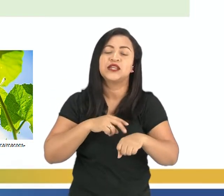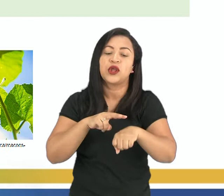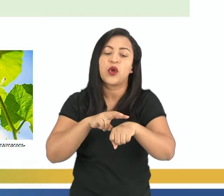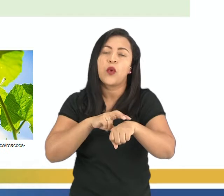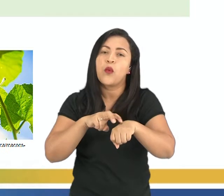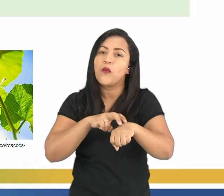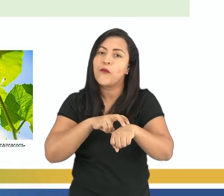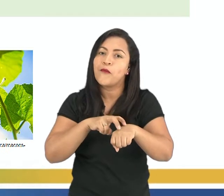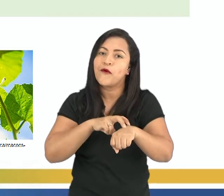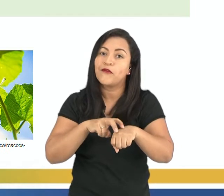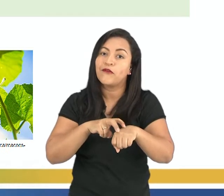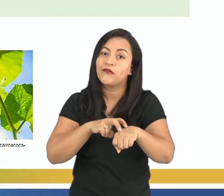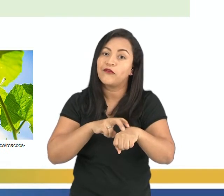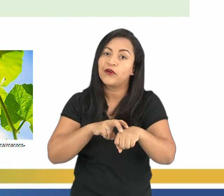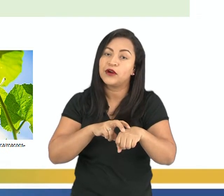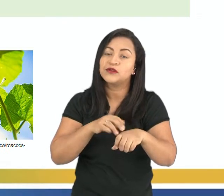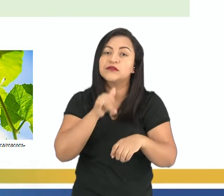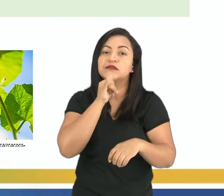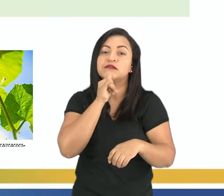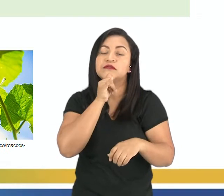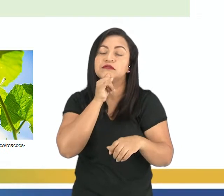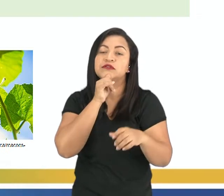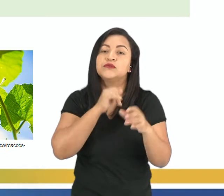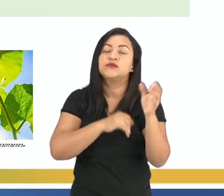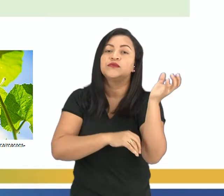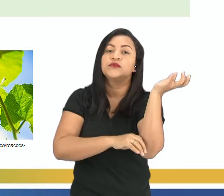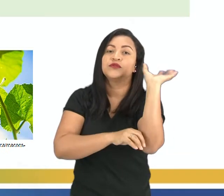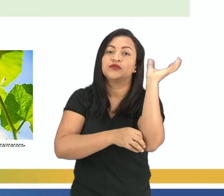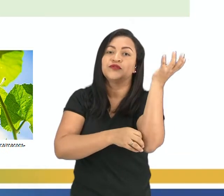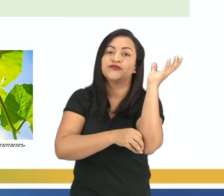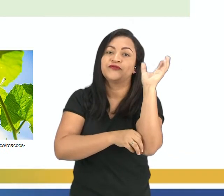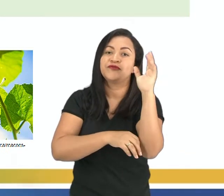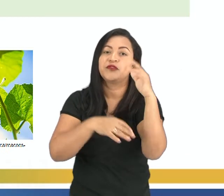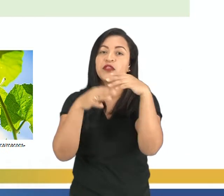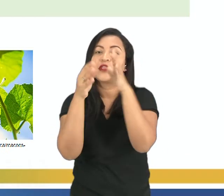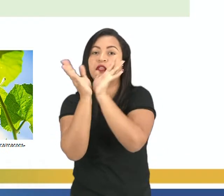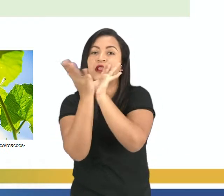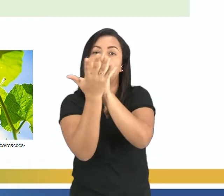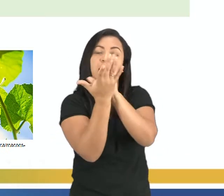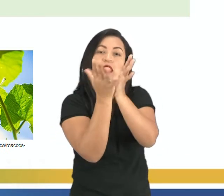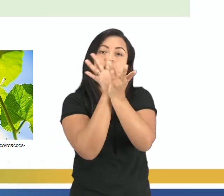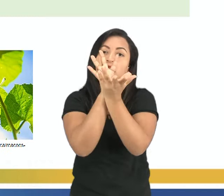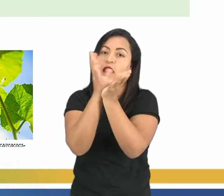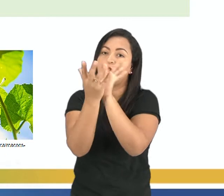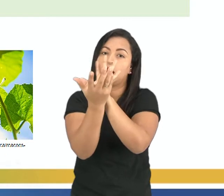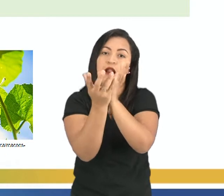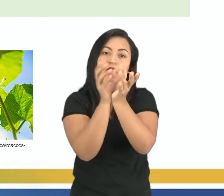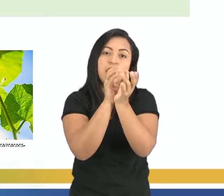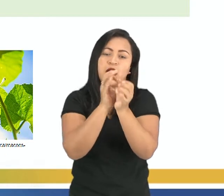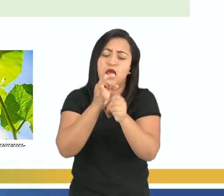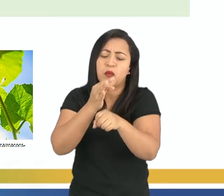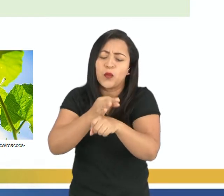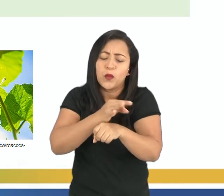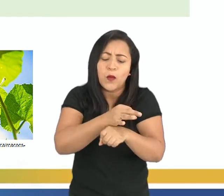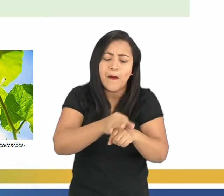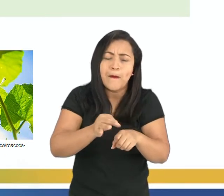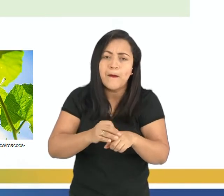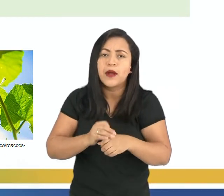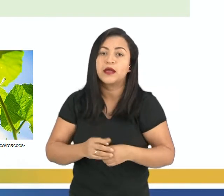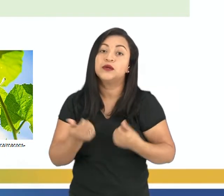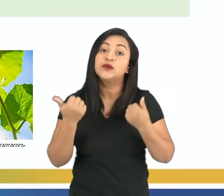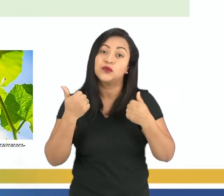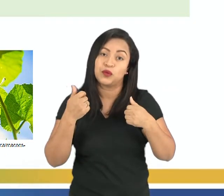temos o exemplo das plantas, nós temos o exemplo das algas e de algumas bactérias que conseguem realizar esse